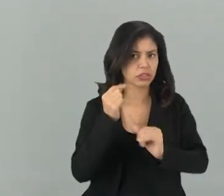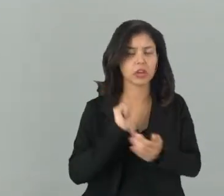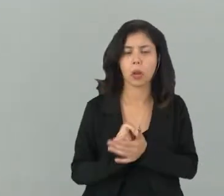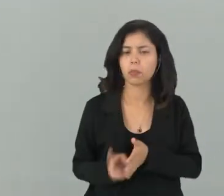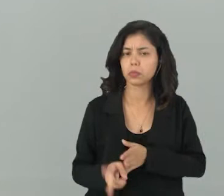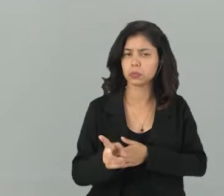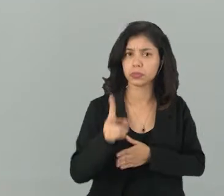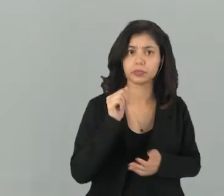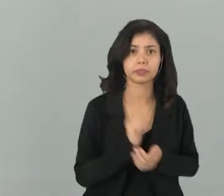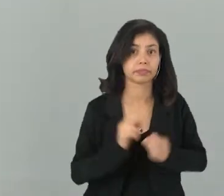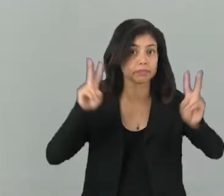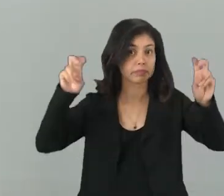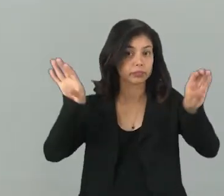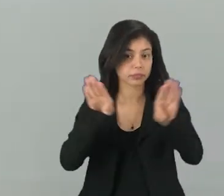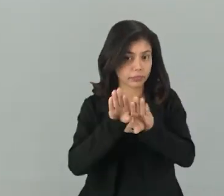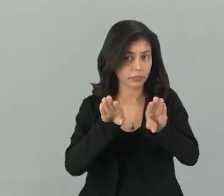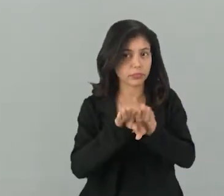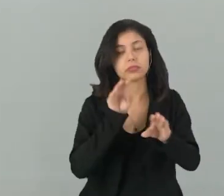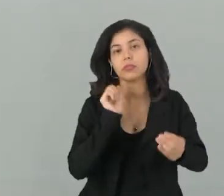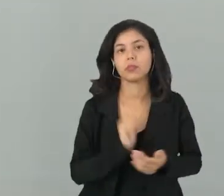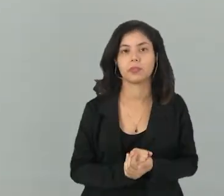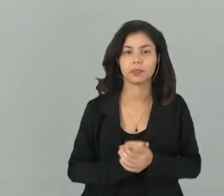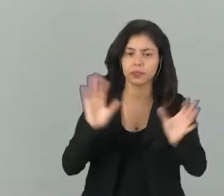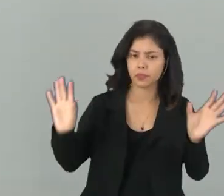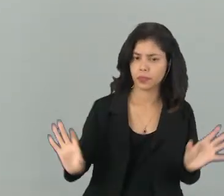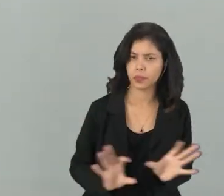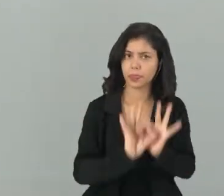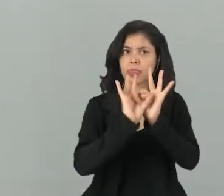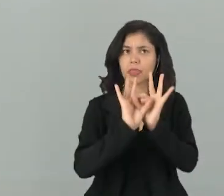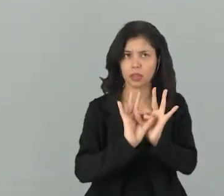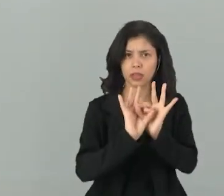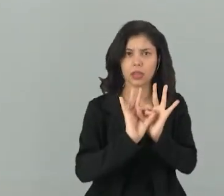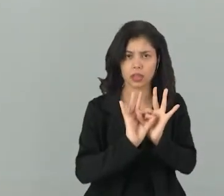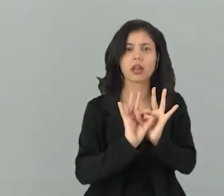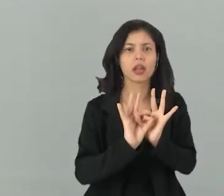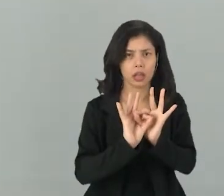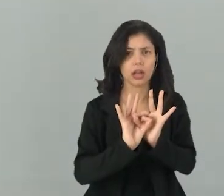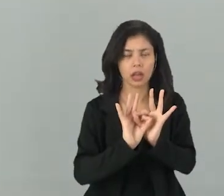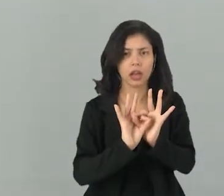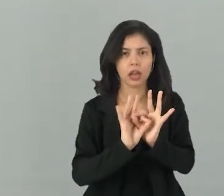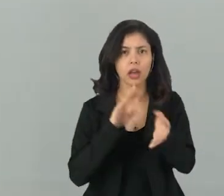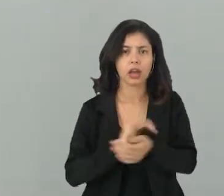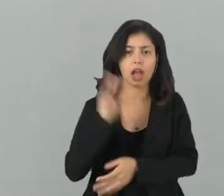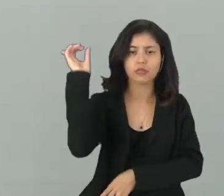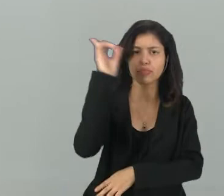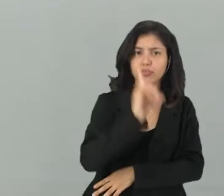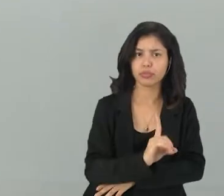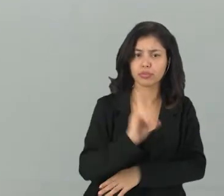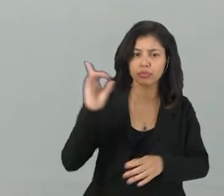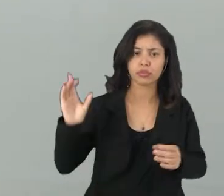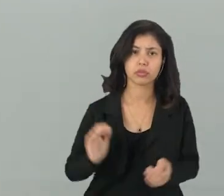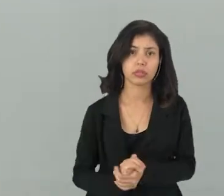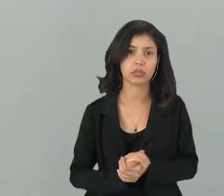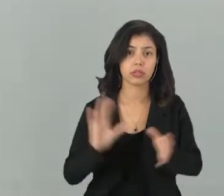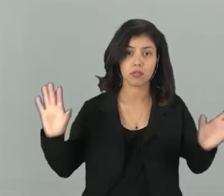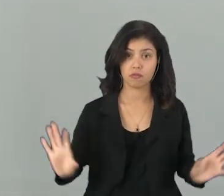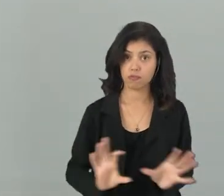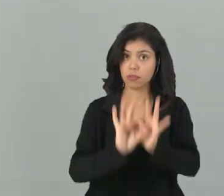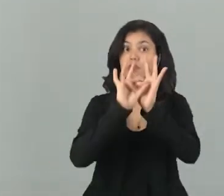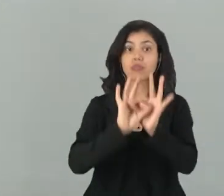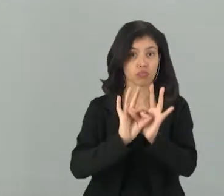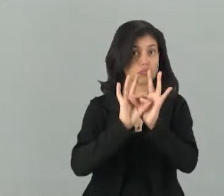hoje nós vamos ver um assunto também que está vinculado, que é o padroado, né, que aí são vínculos que se criam